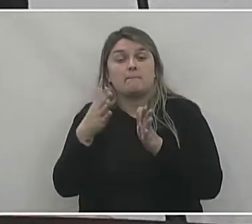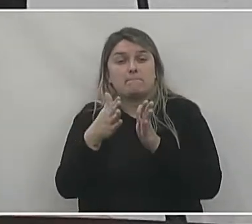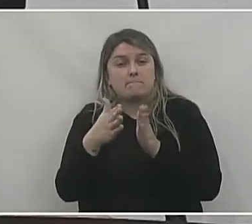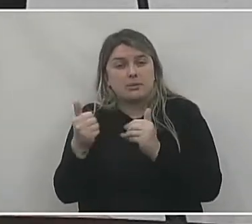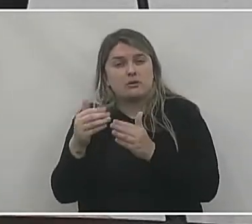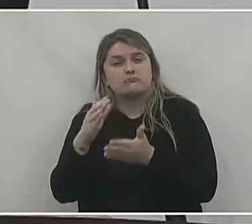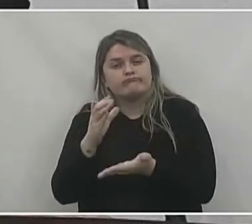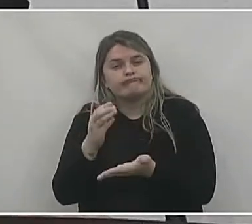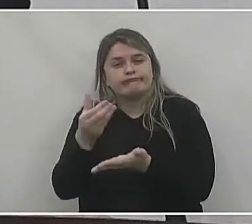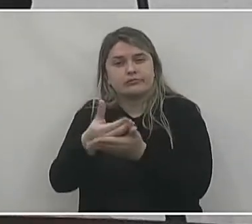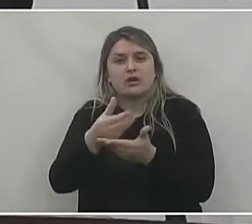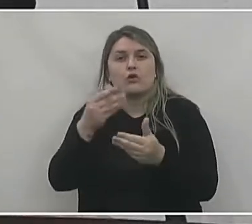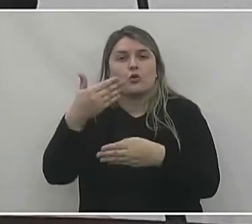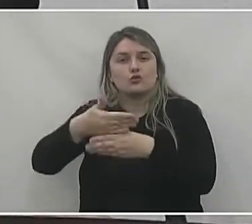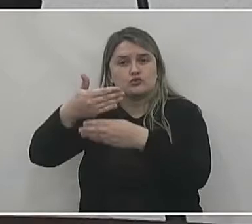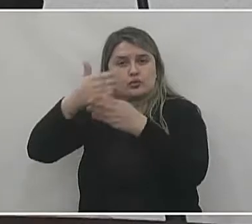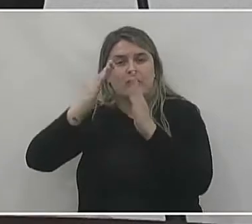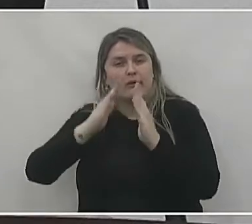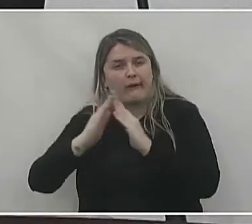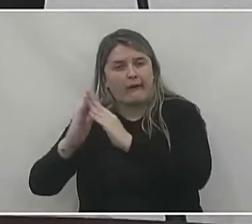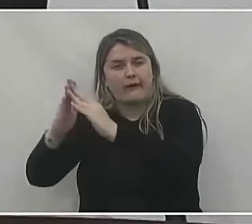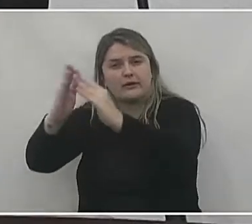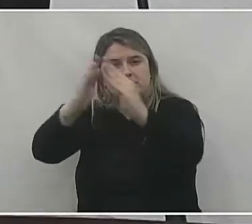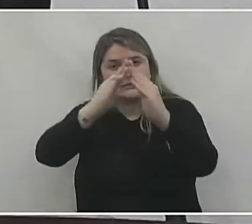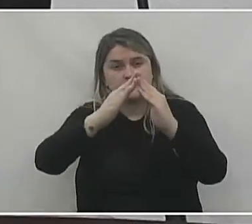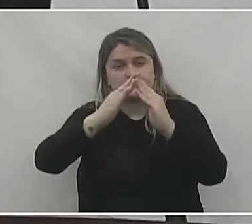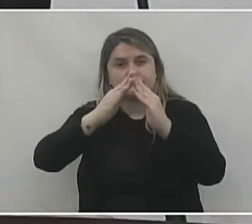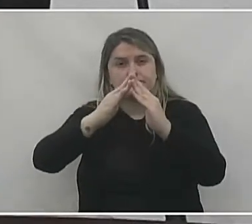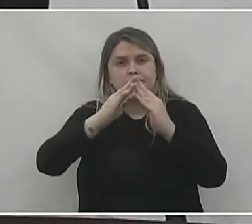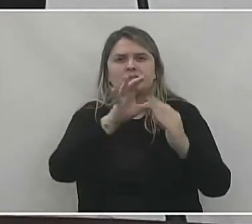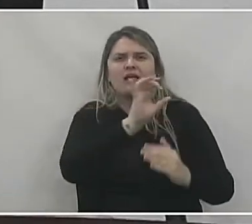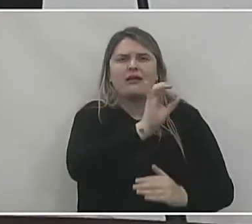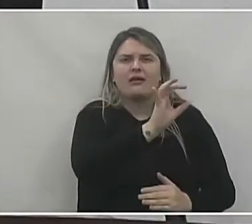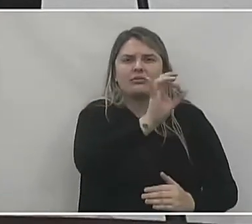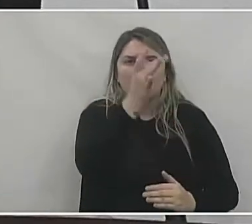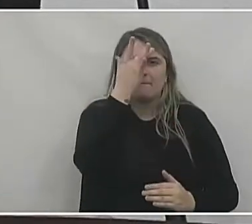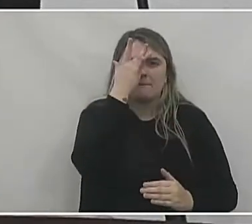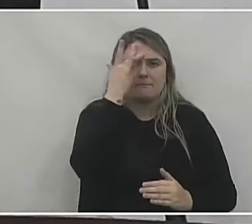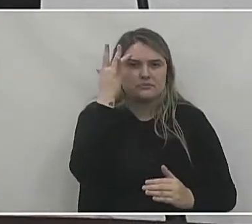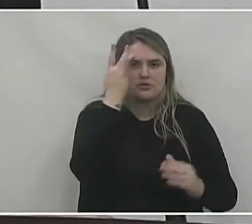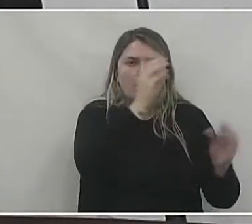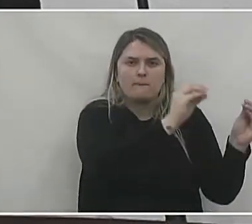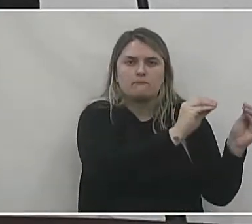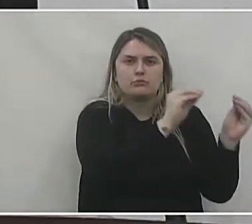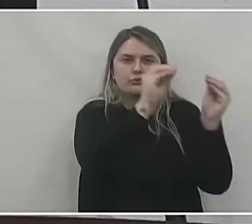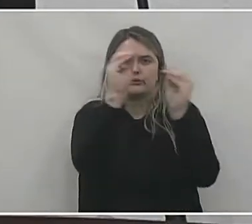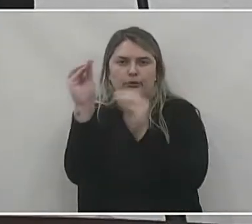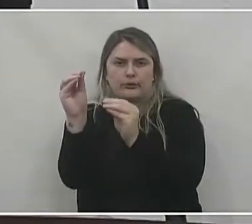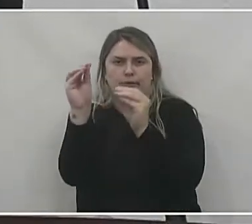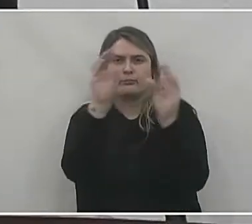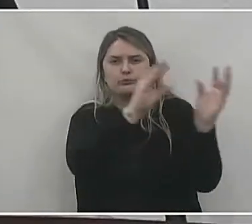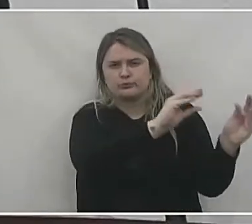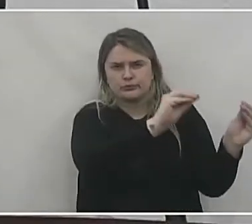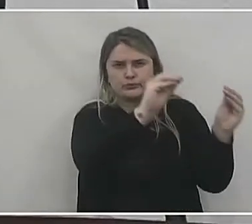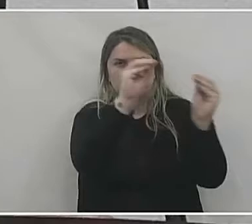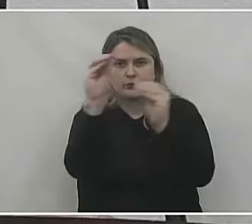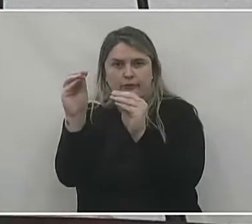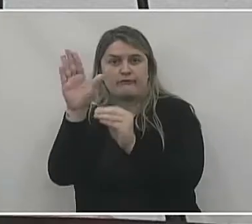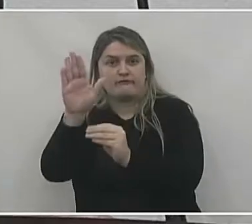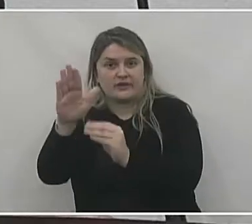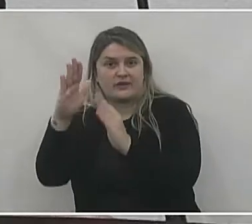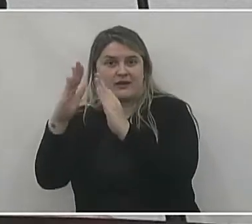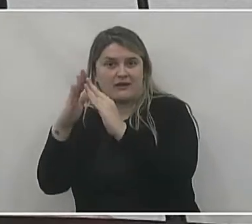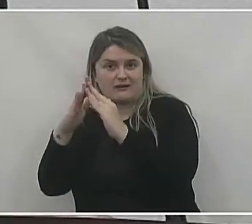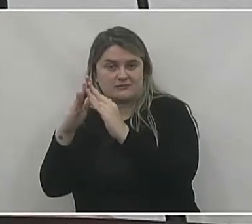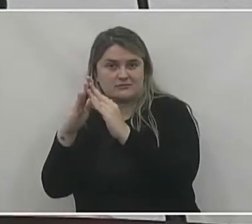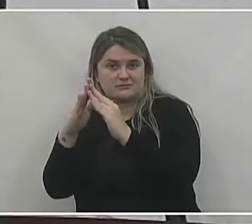os recursos, fizemos as casas, e aí cada pessoa que saía da Barranca do Rio ficava com a casa e ganhava uma